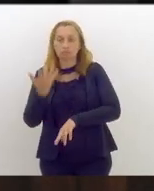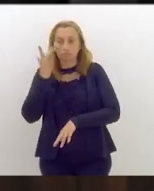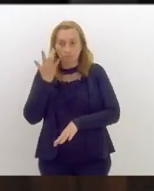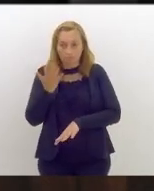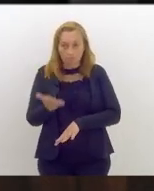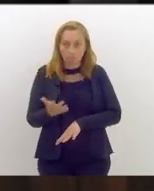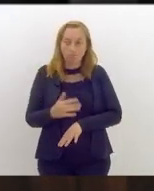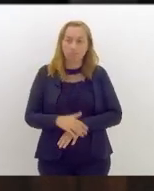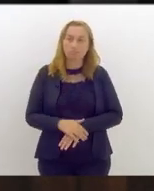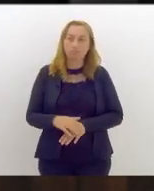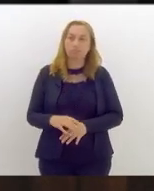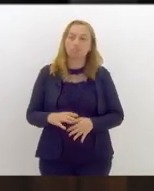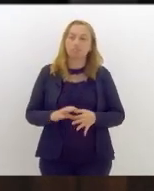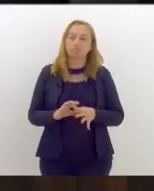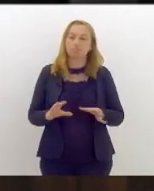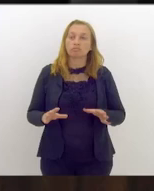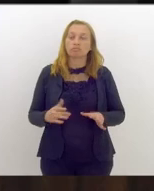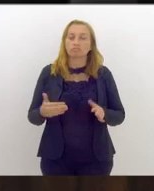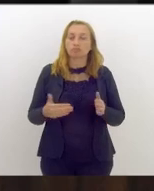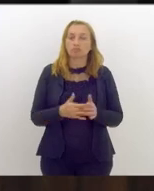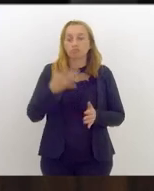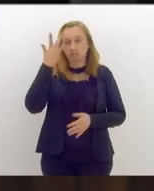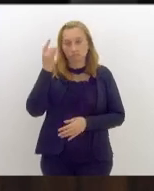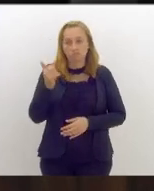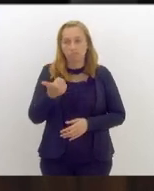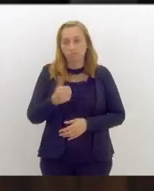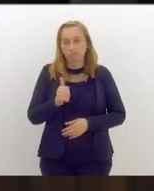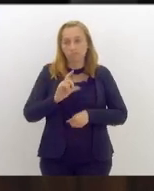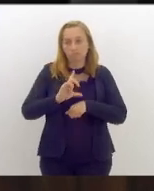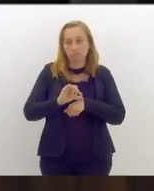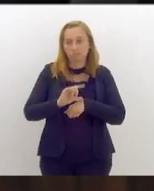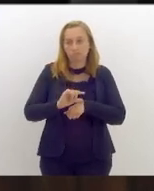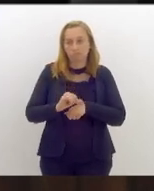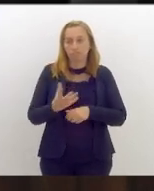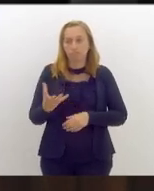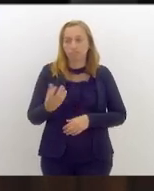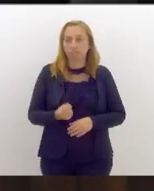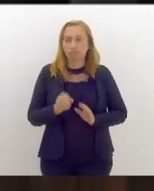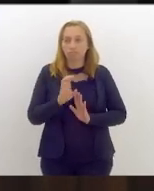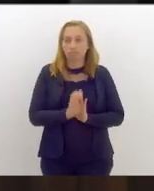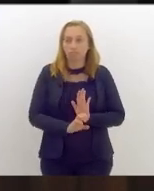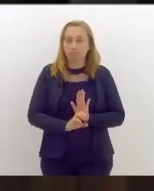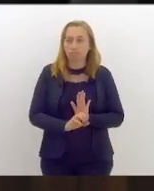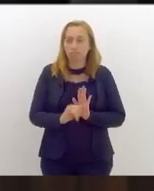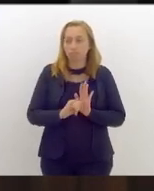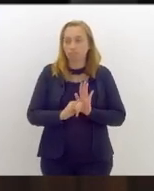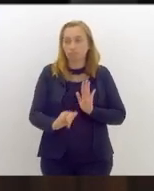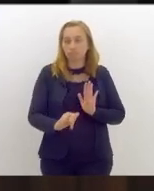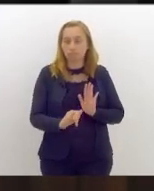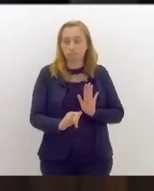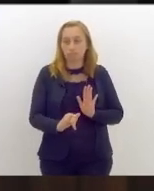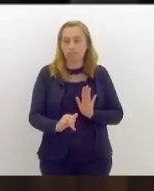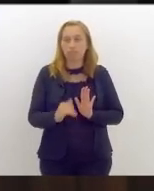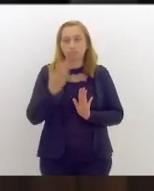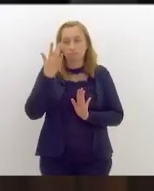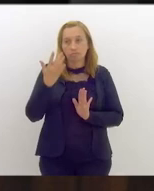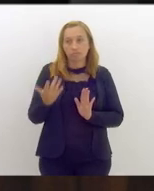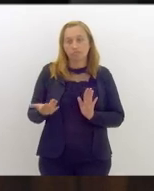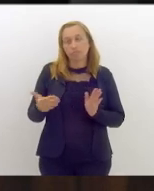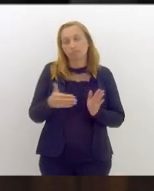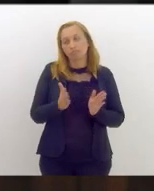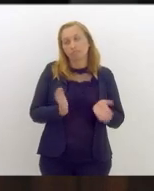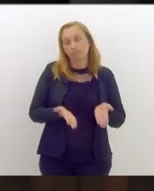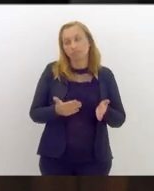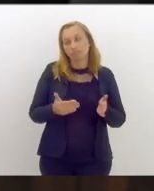eu abro até amanhã às 11 horas para receber faço publicar ainda de hoje para amanhã